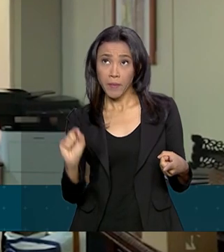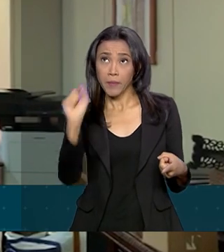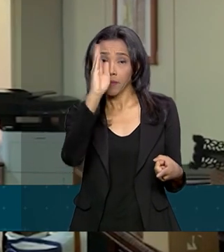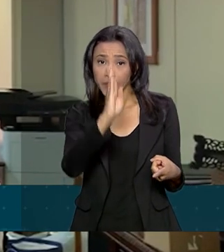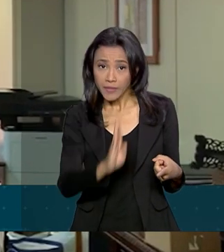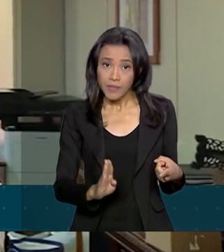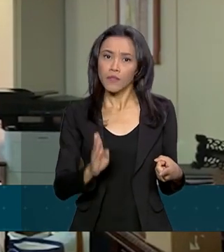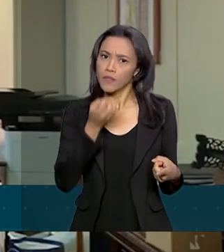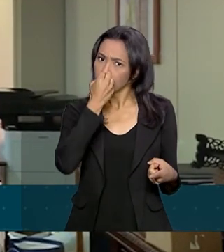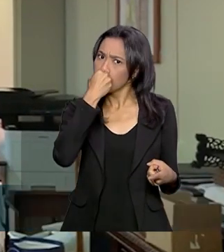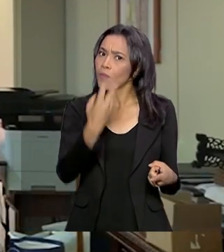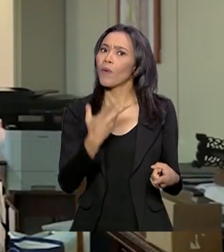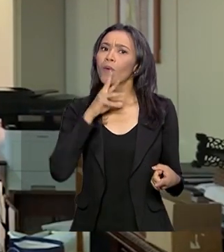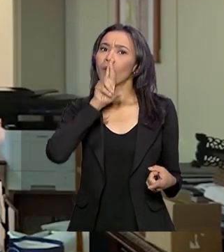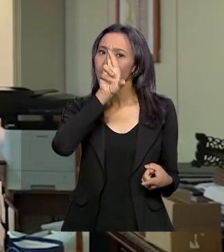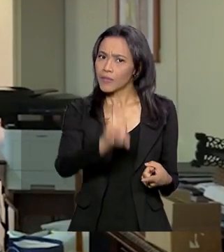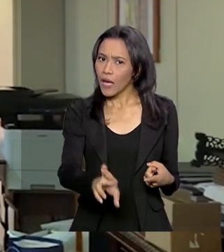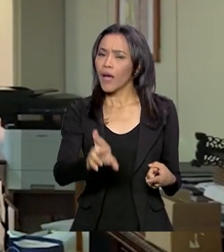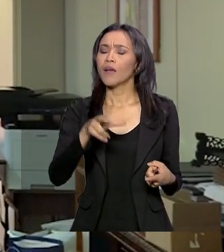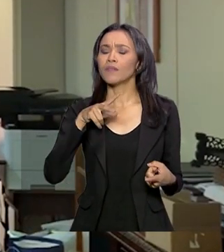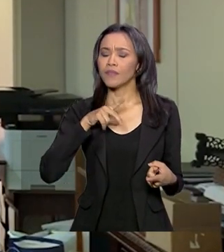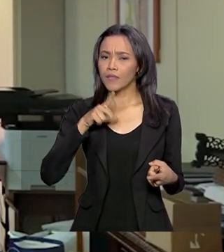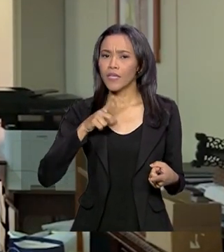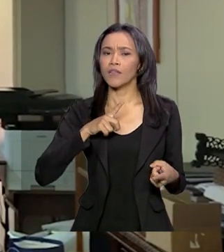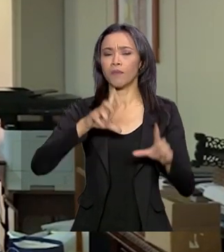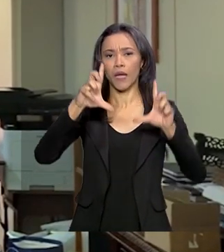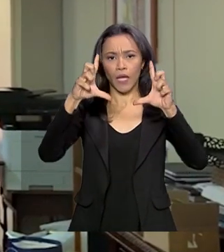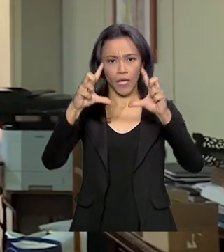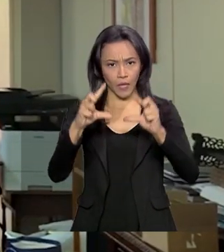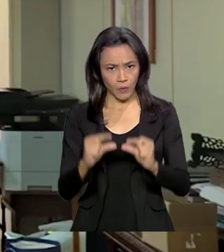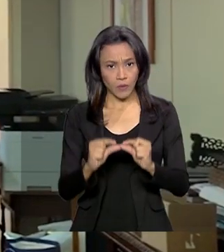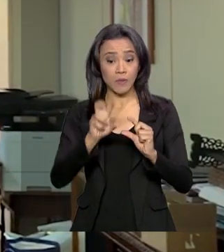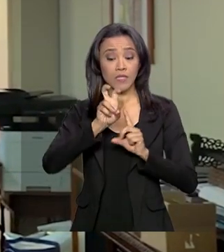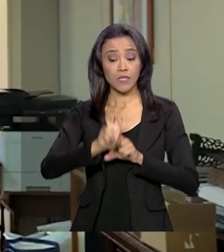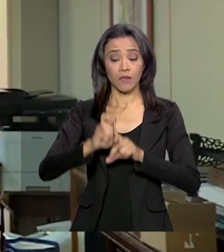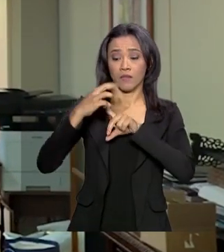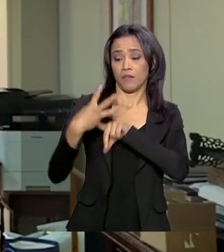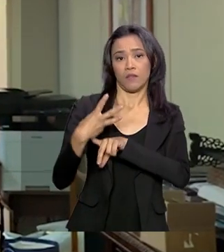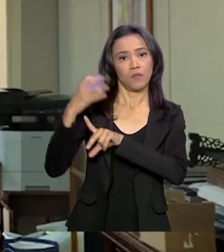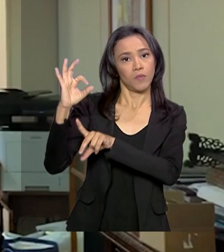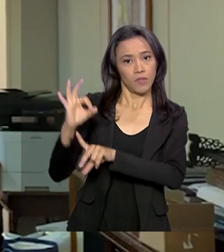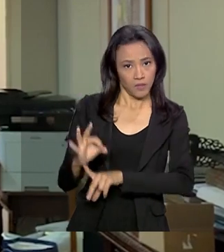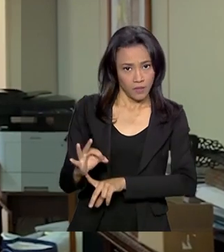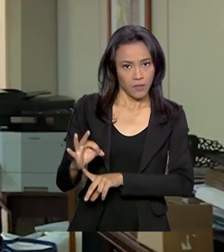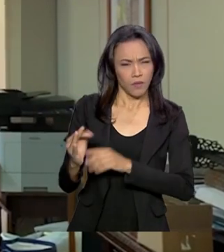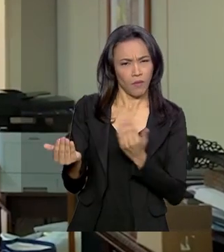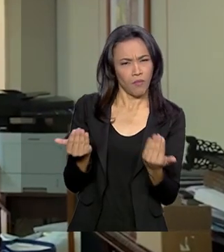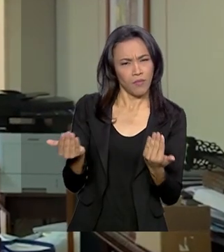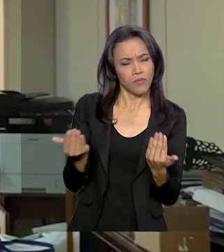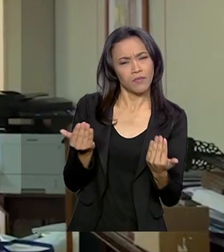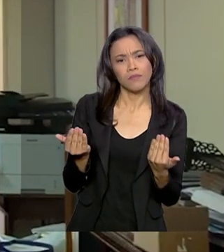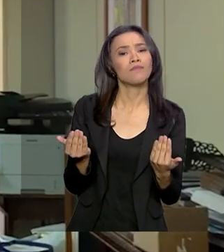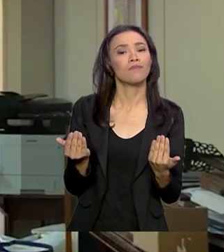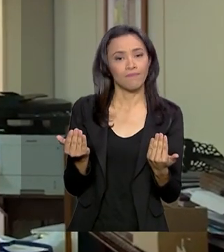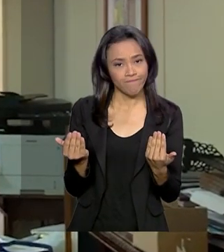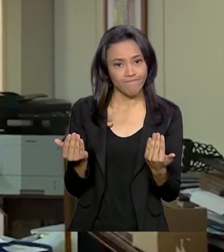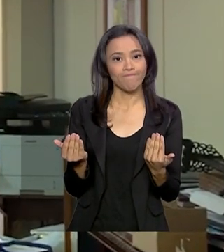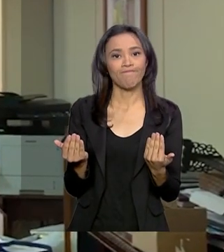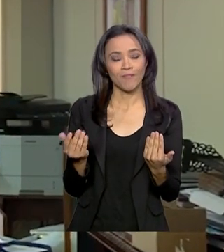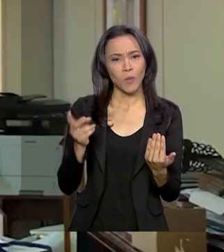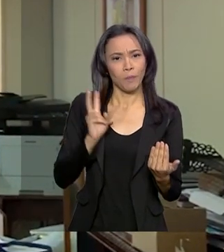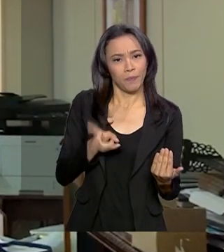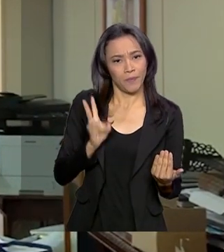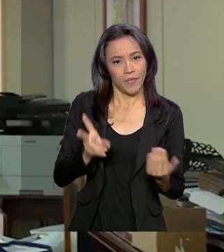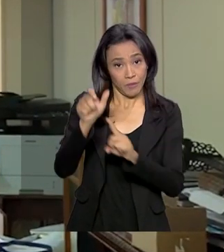tem apresentado bons resultados. Uma queda, falando em assassinatos, de cerca de 53% em comparação com o